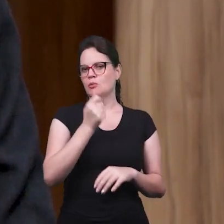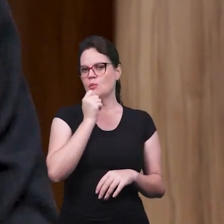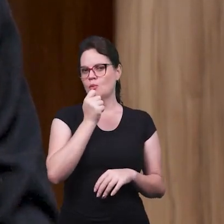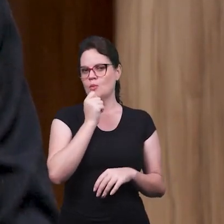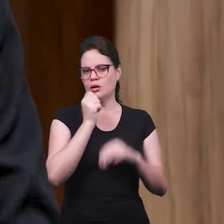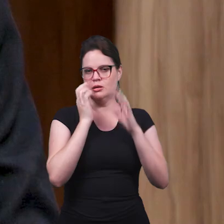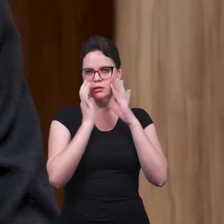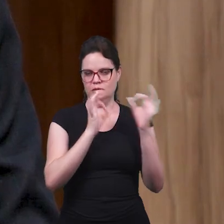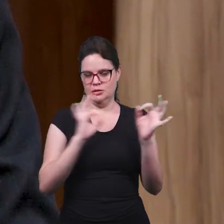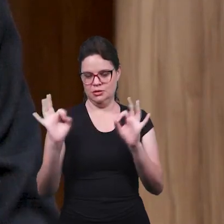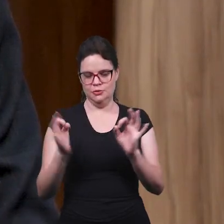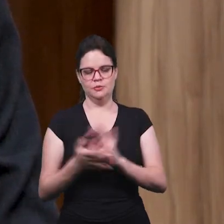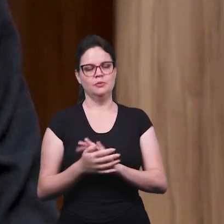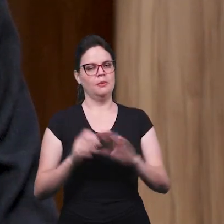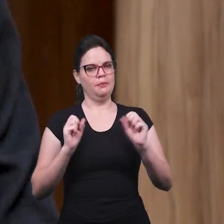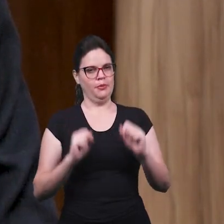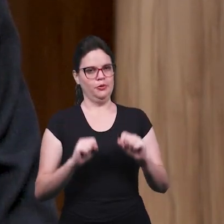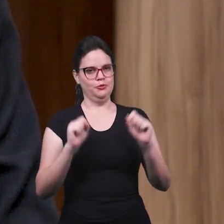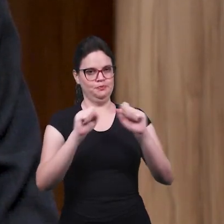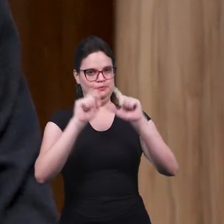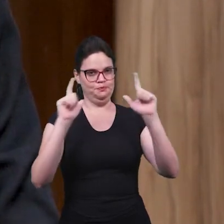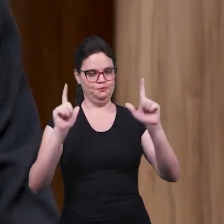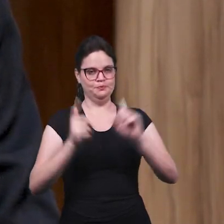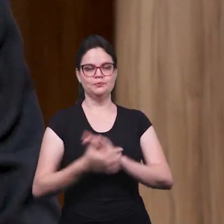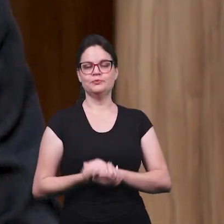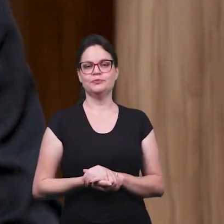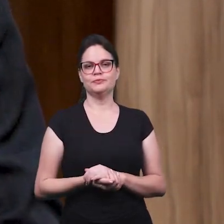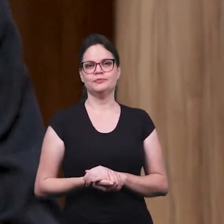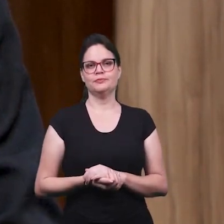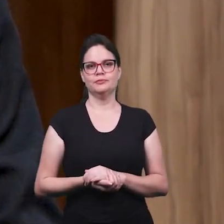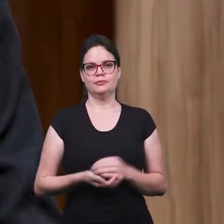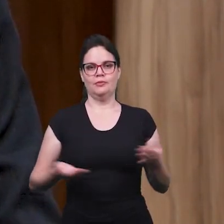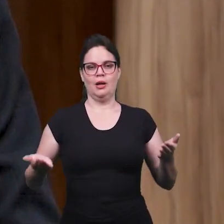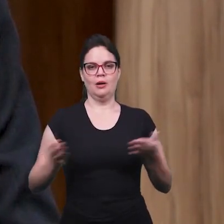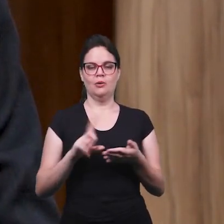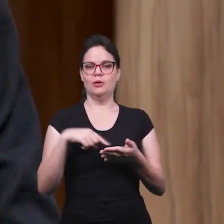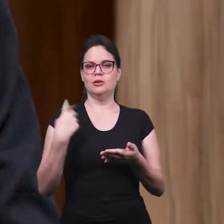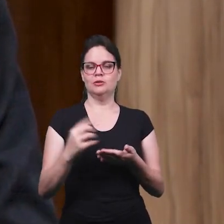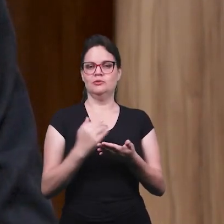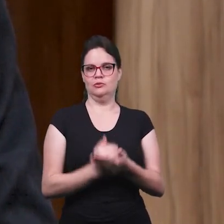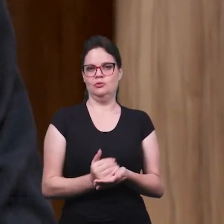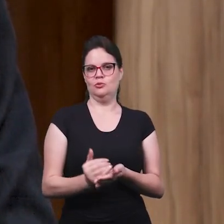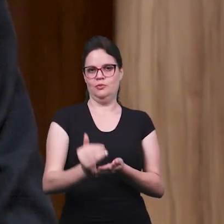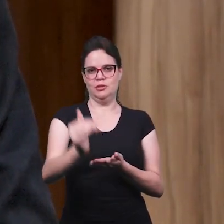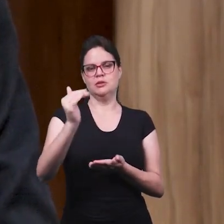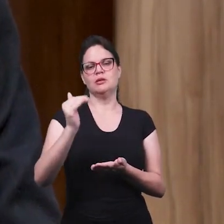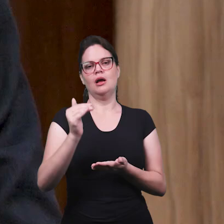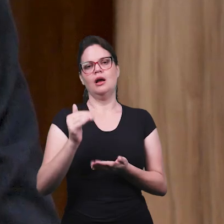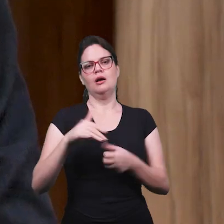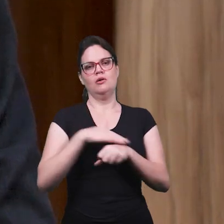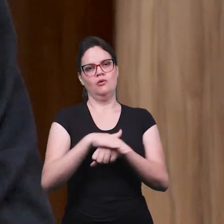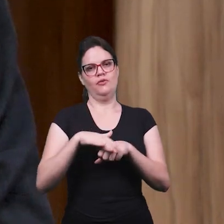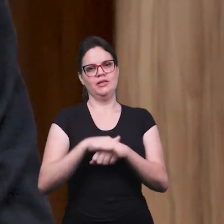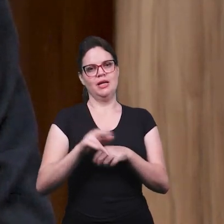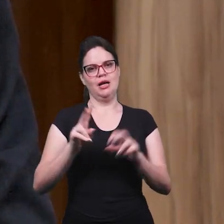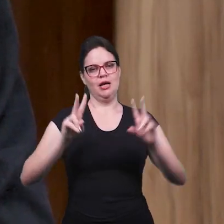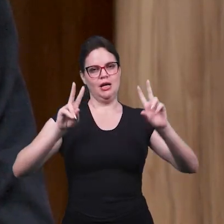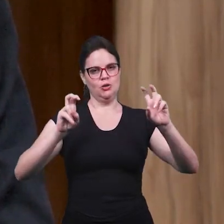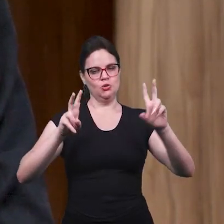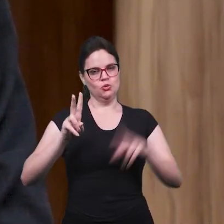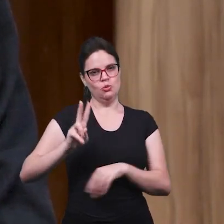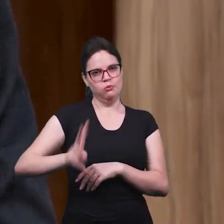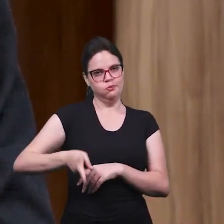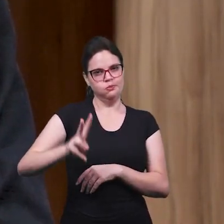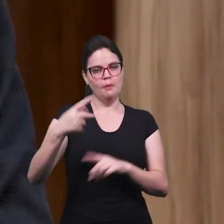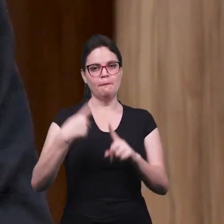para assistir aquele evento. E nós vamos falar a respeito ainda desse assunto que é tão importante para a